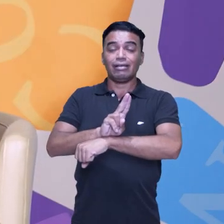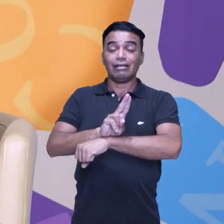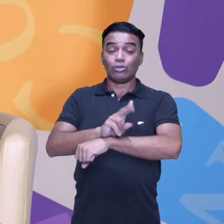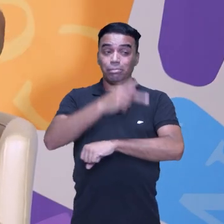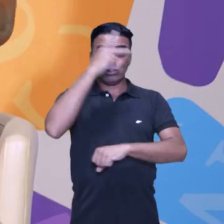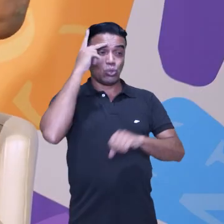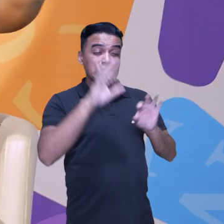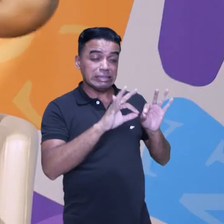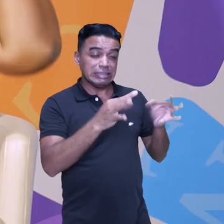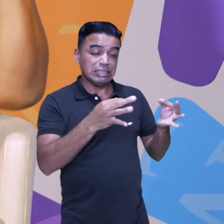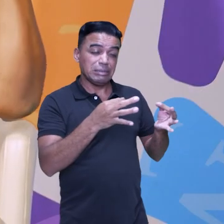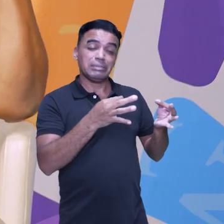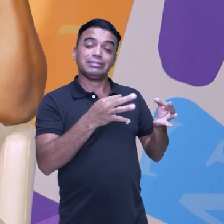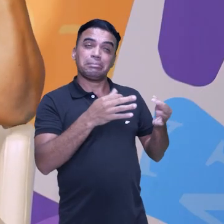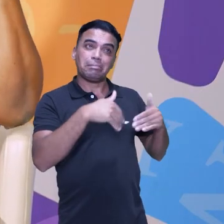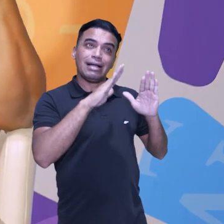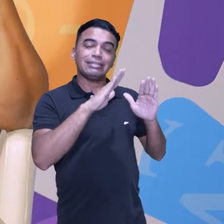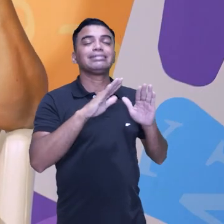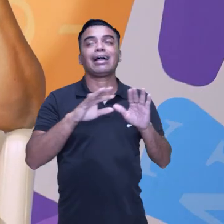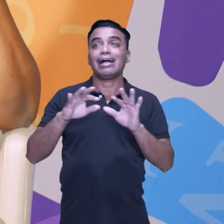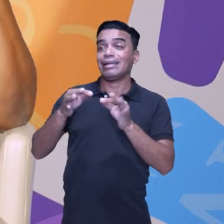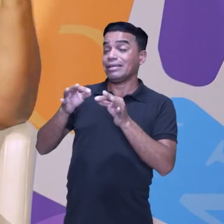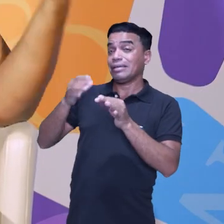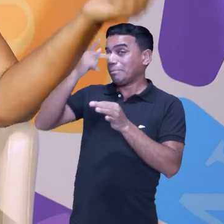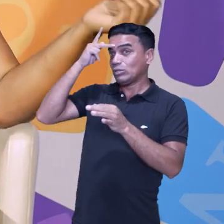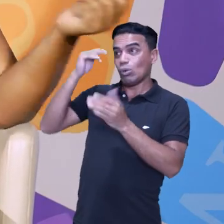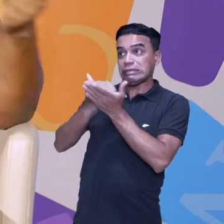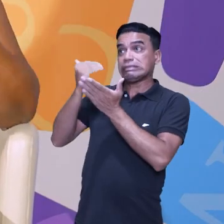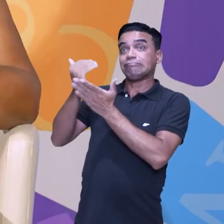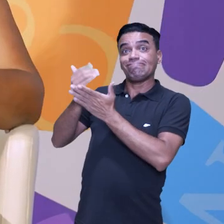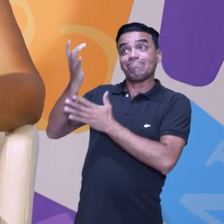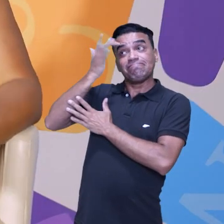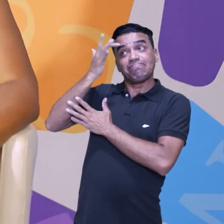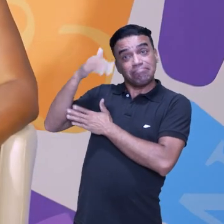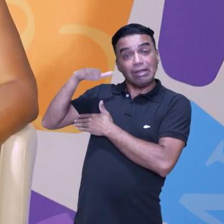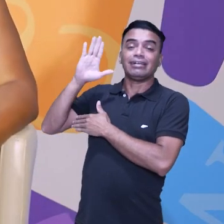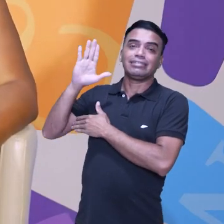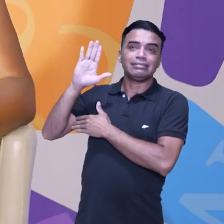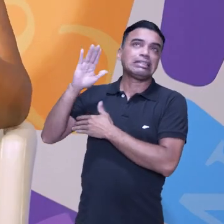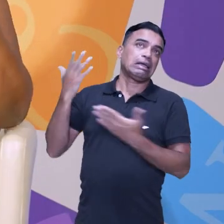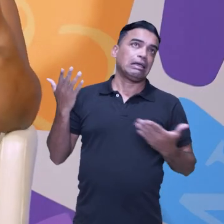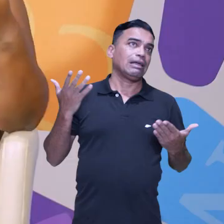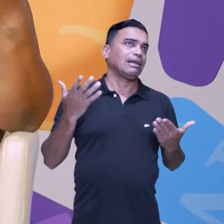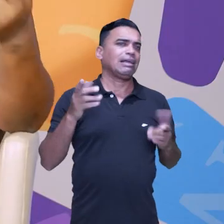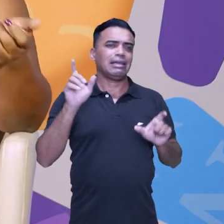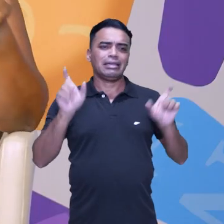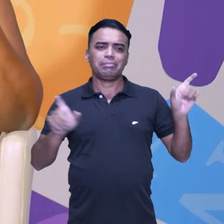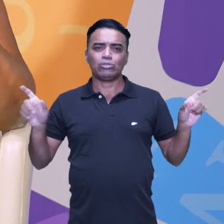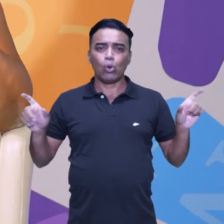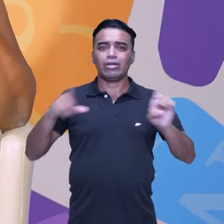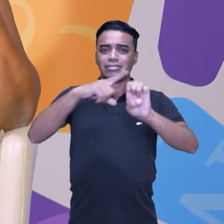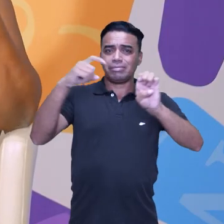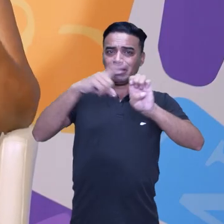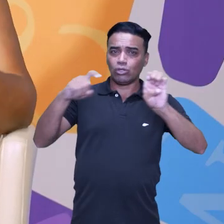simples até o mais avançado. E isso serve de base para saber onde a gente chegou, onde esses